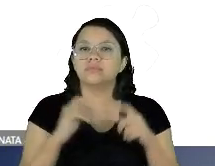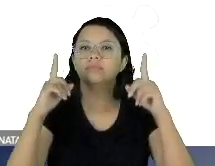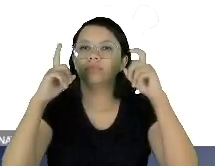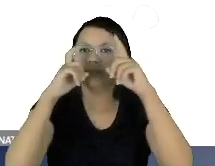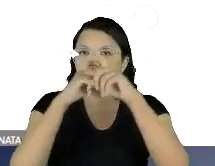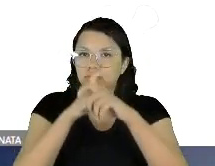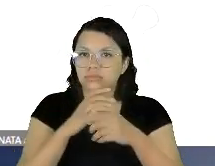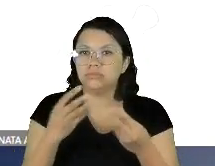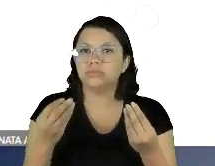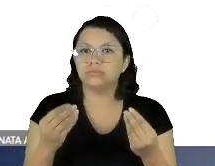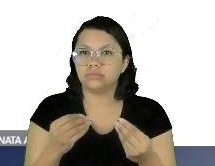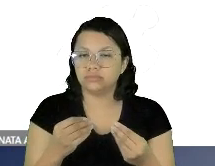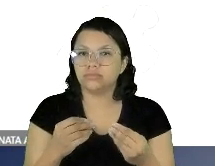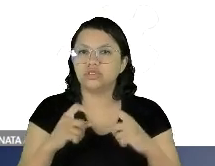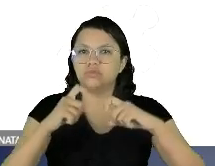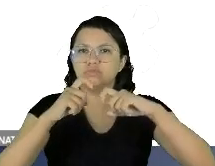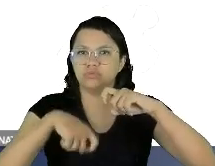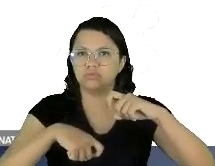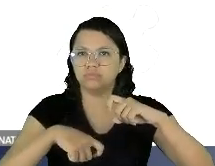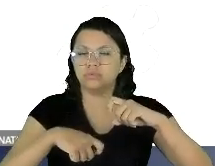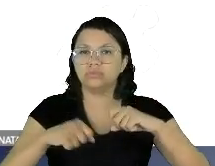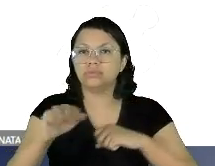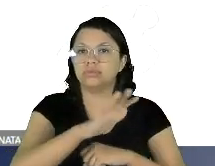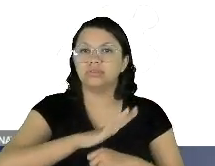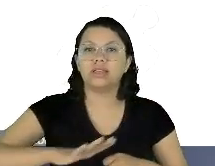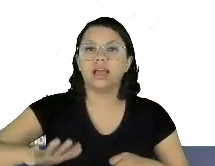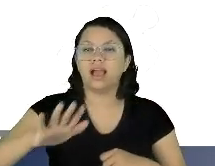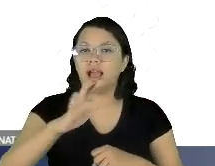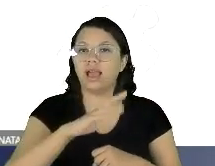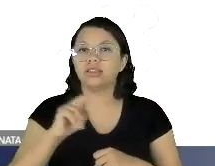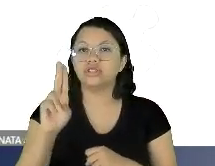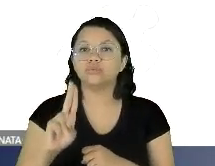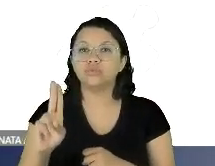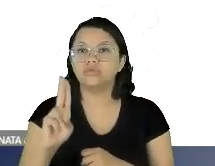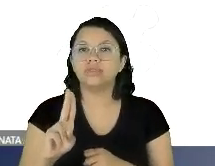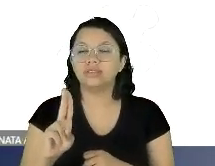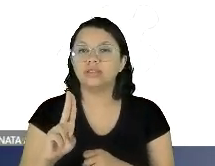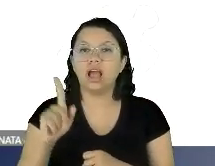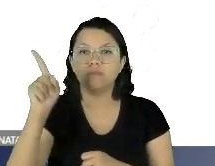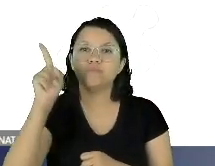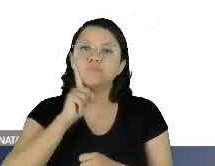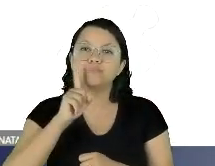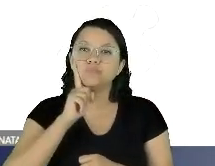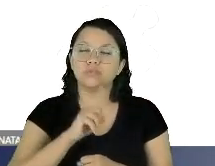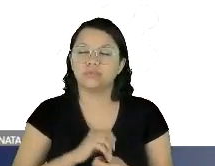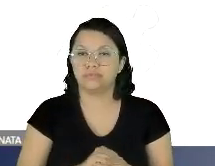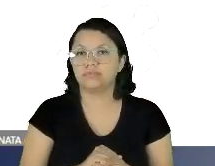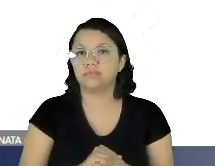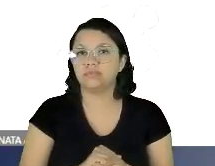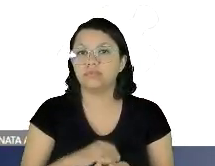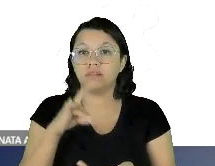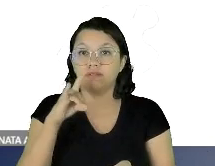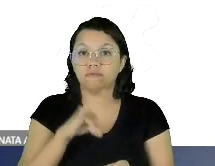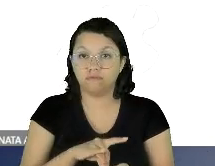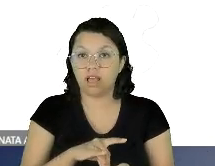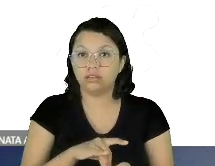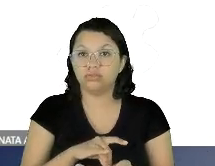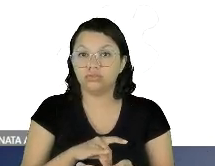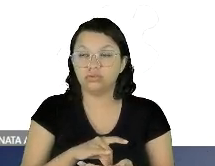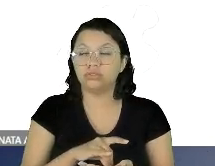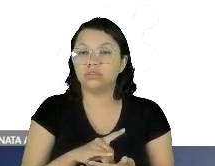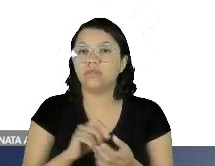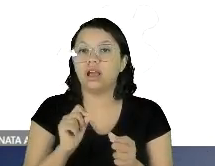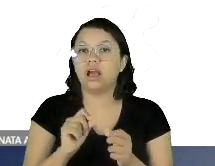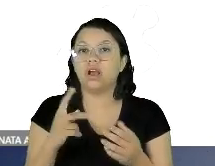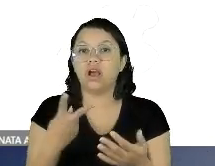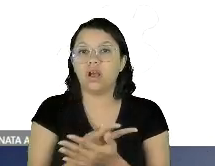complicadíssima de estupro nos campos das universidades norte-americanas. E fala, inclusive, de uma medida na Califórnia em